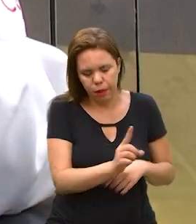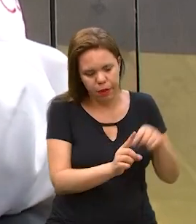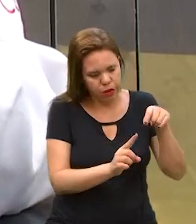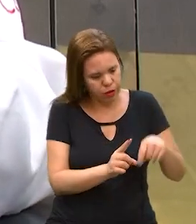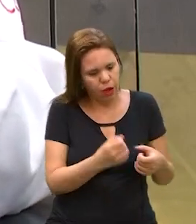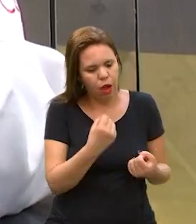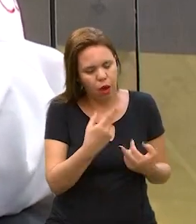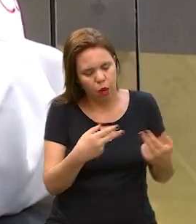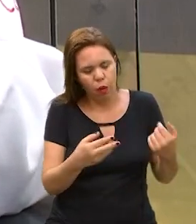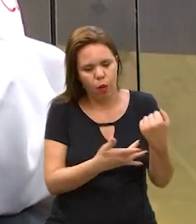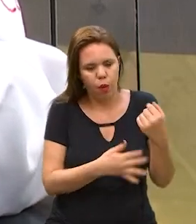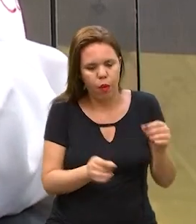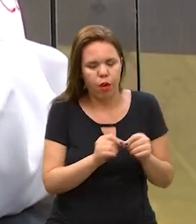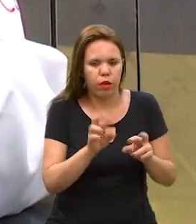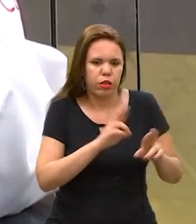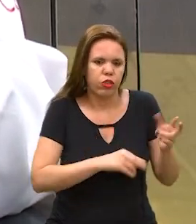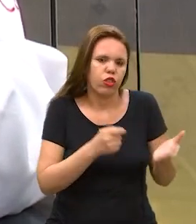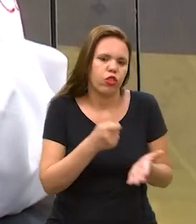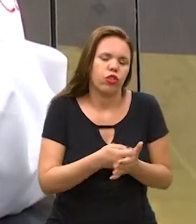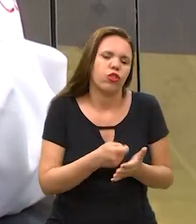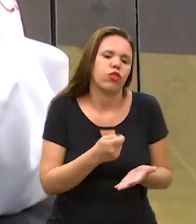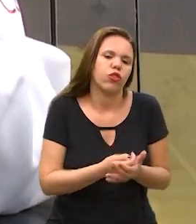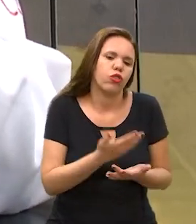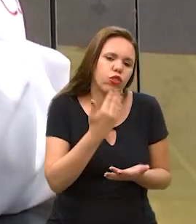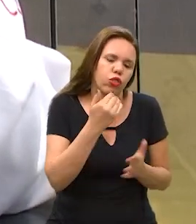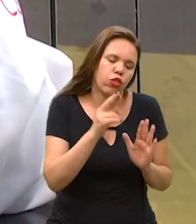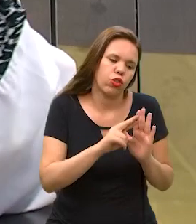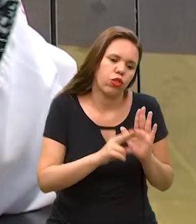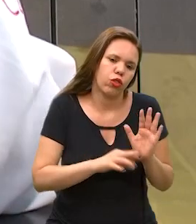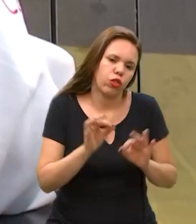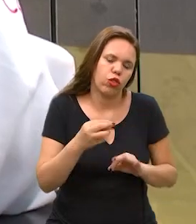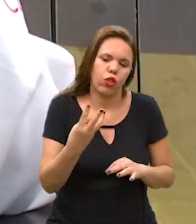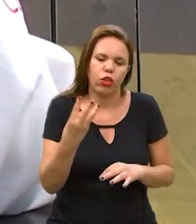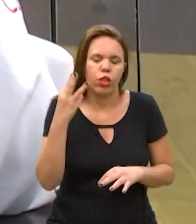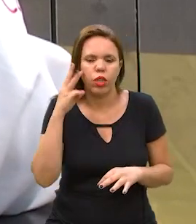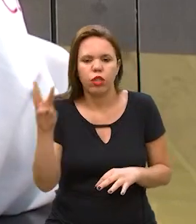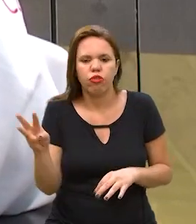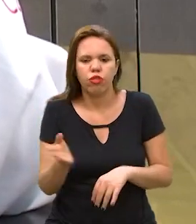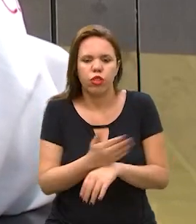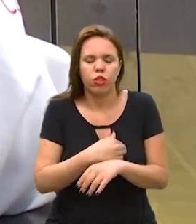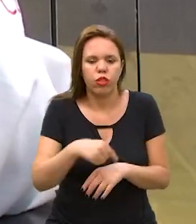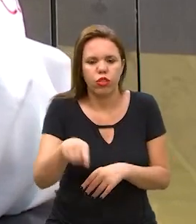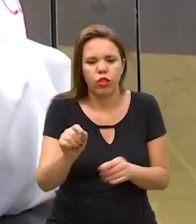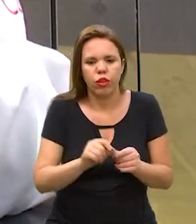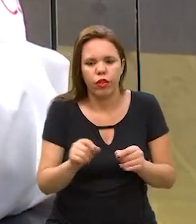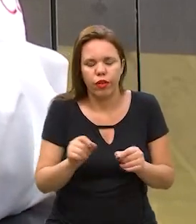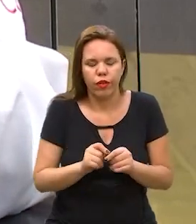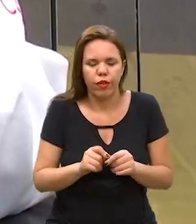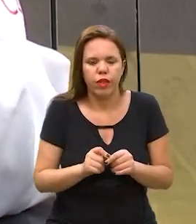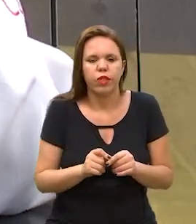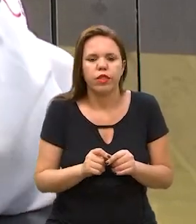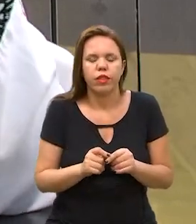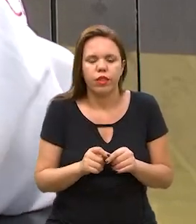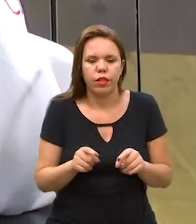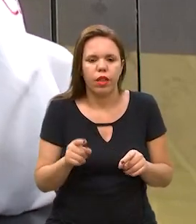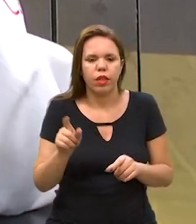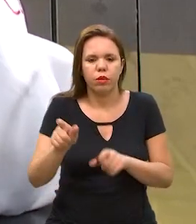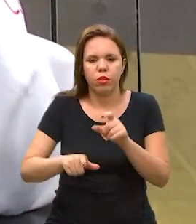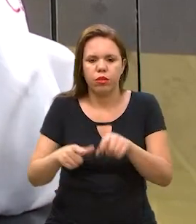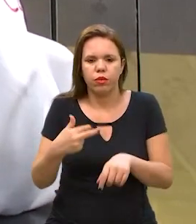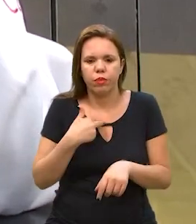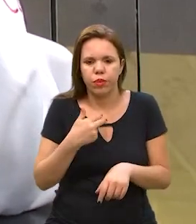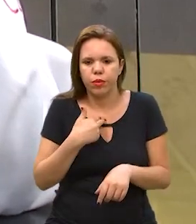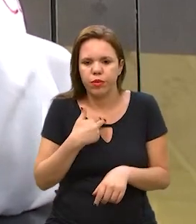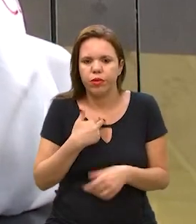Tem alguns exames que exigem uma dieta especial por 2, 3 dias antes de fazer o exame. Tem exames que o paciente não pode ter